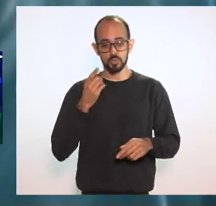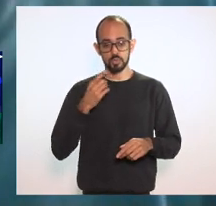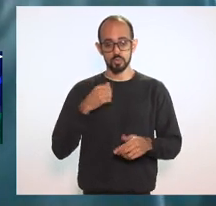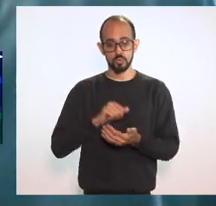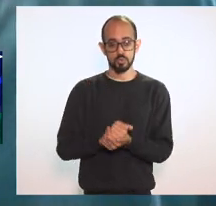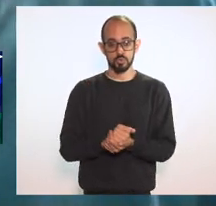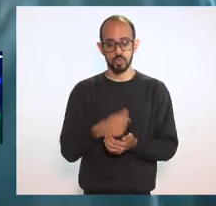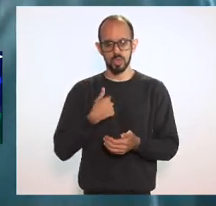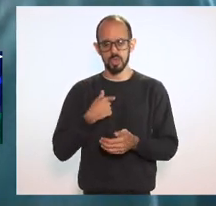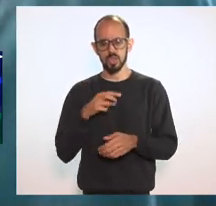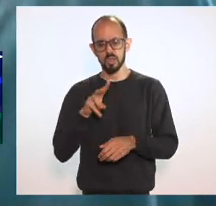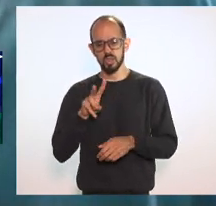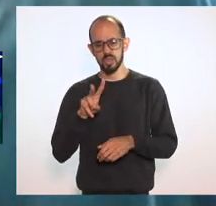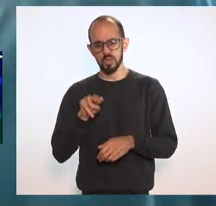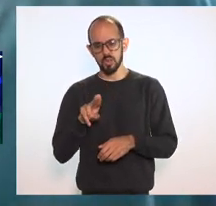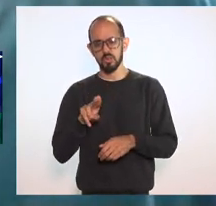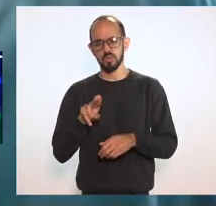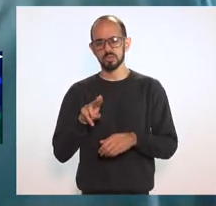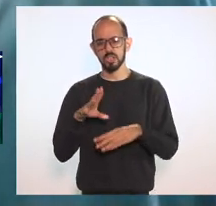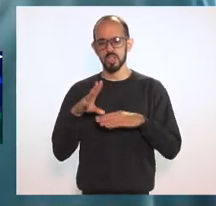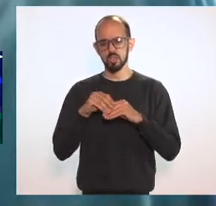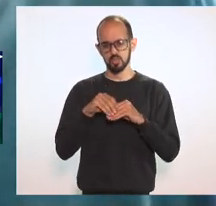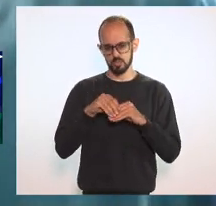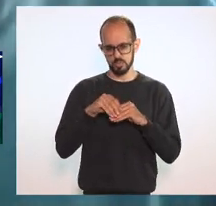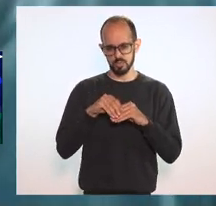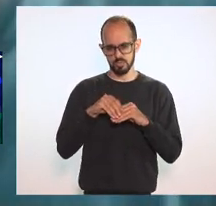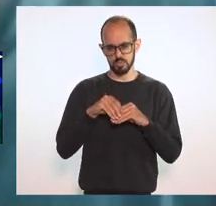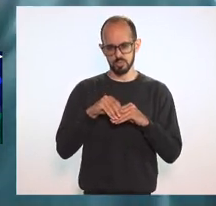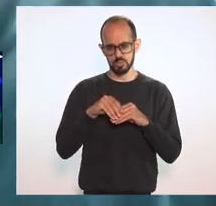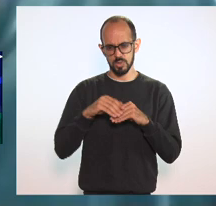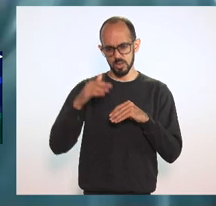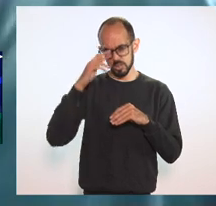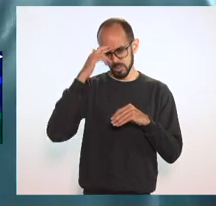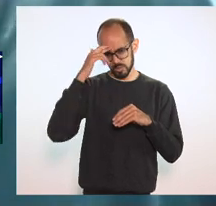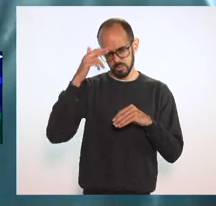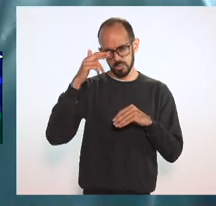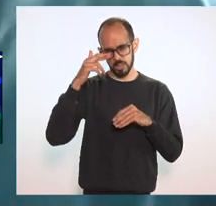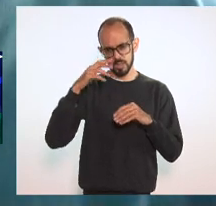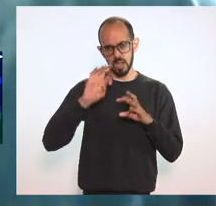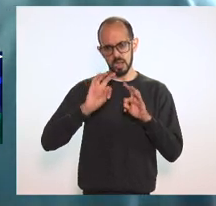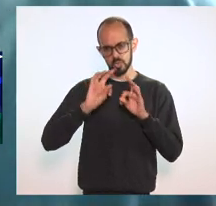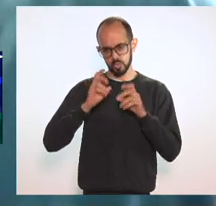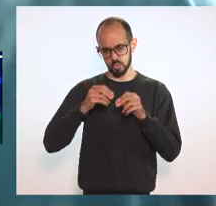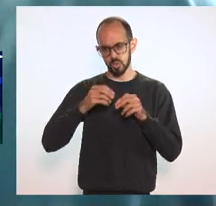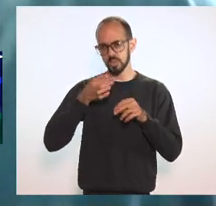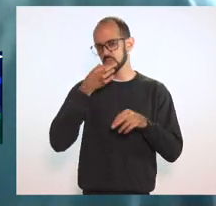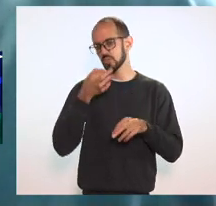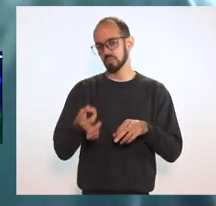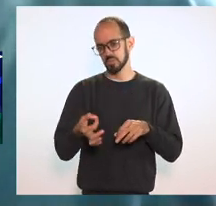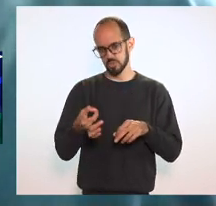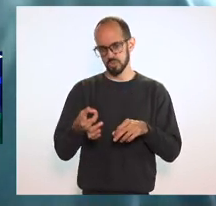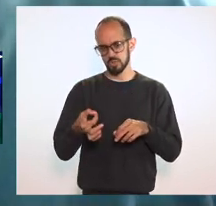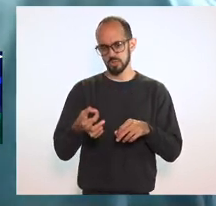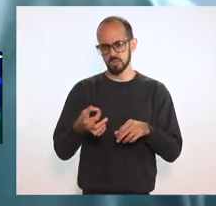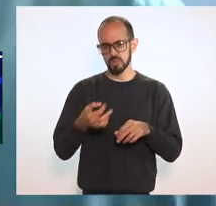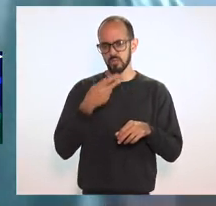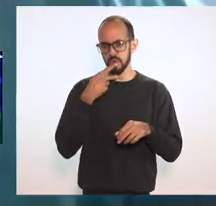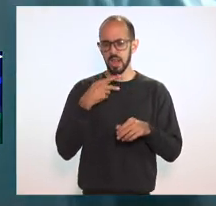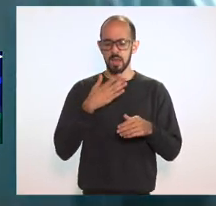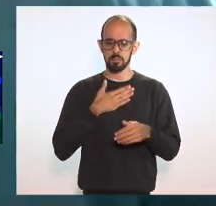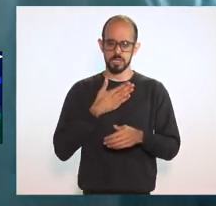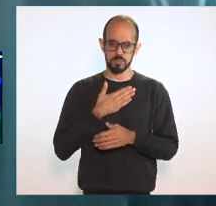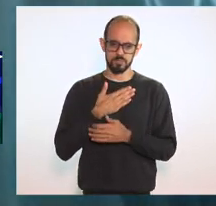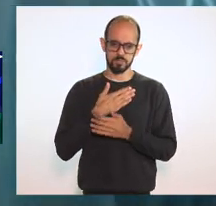serenidade sem essa Tribuna respeitar a todos as posições expressionismo